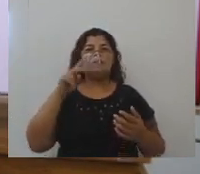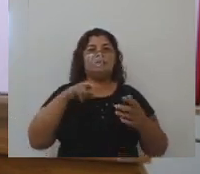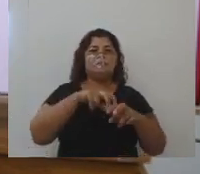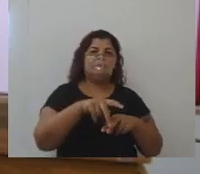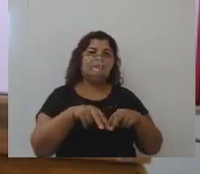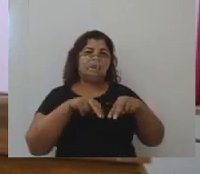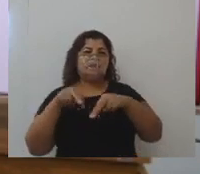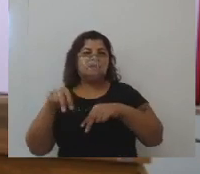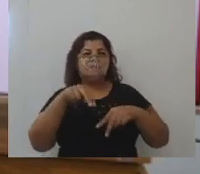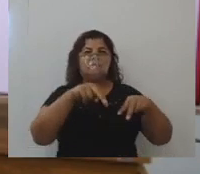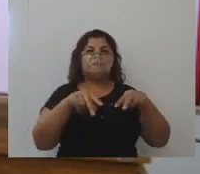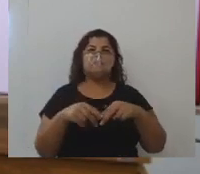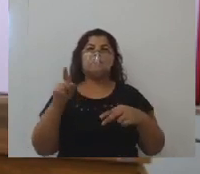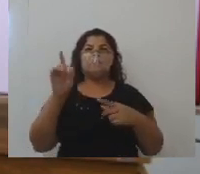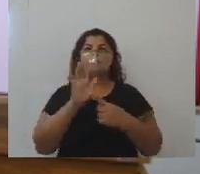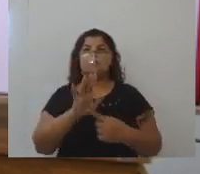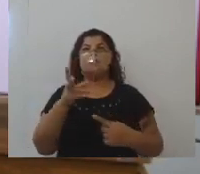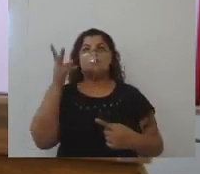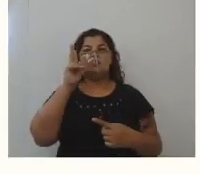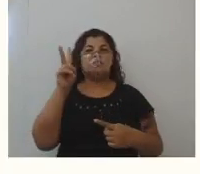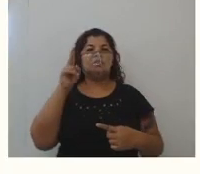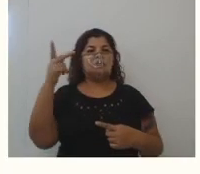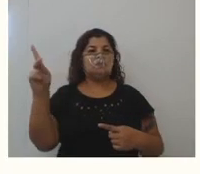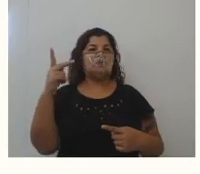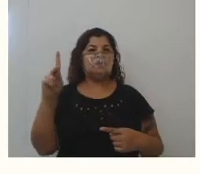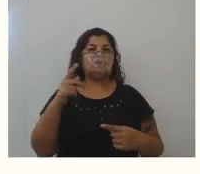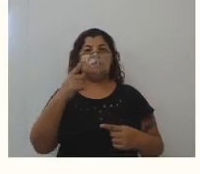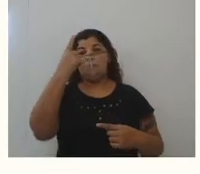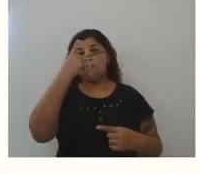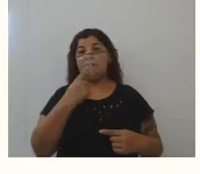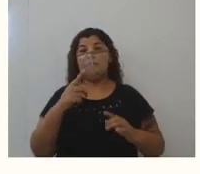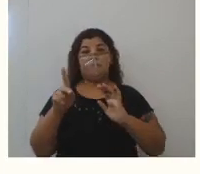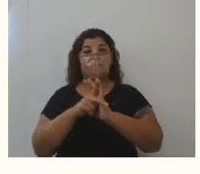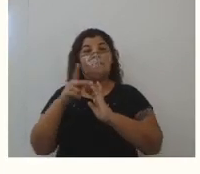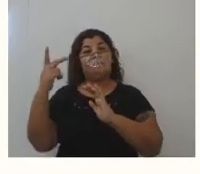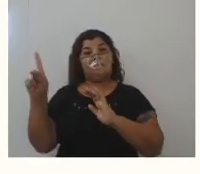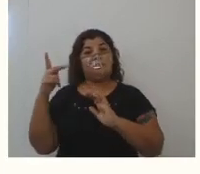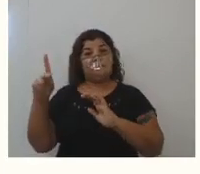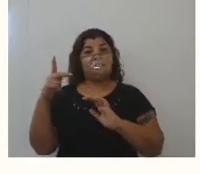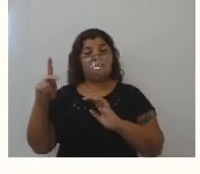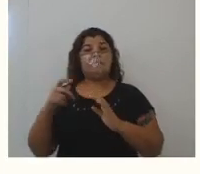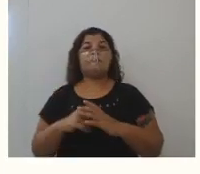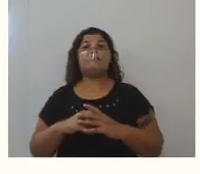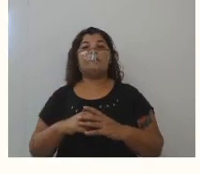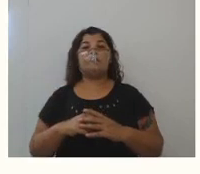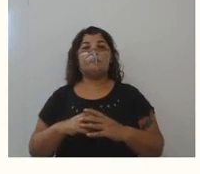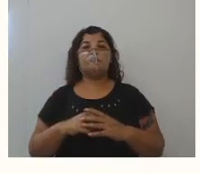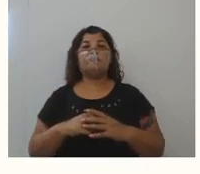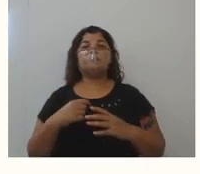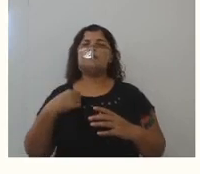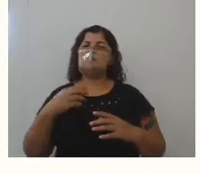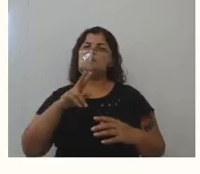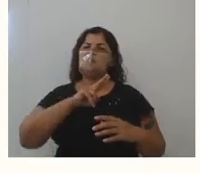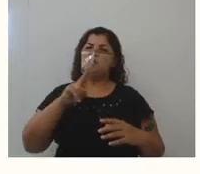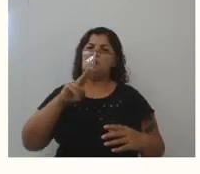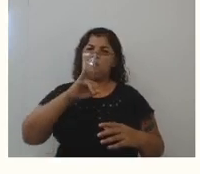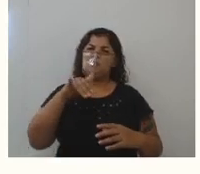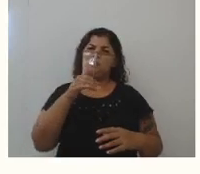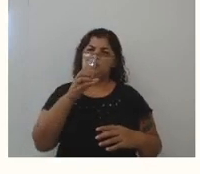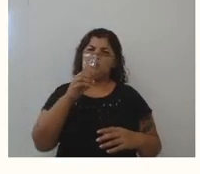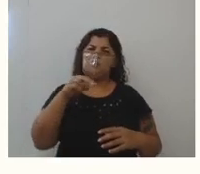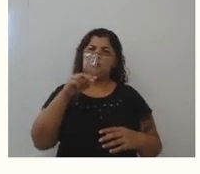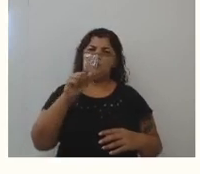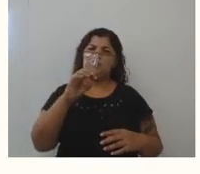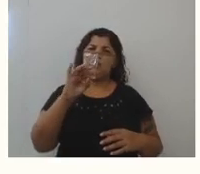E aí eu trago um pouco da história dele. Esse perfil é ele mesmo que escreve, né? Eu vou ler para vocês. Eu sou Jonathan dos Santos,